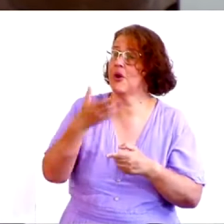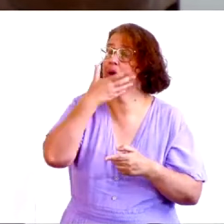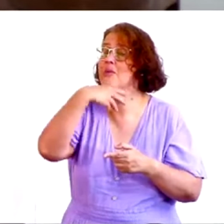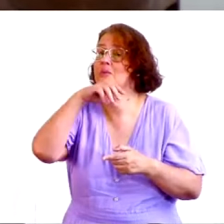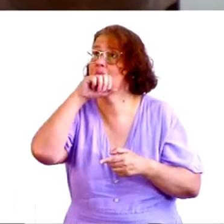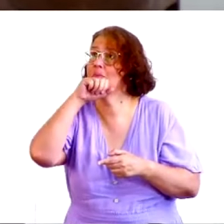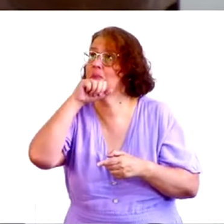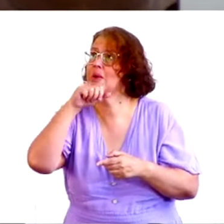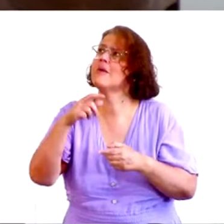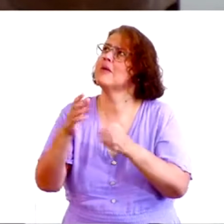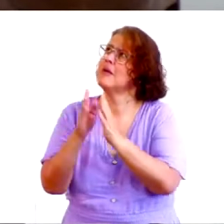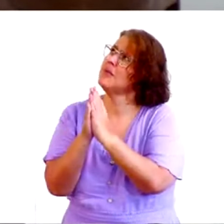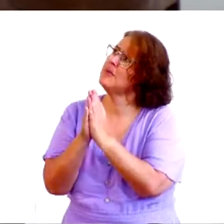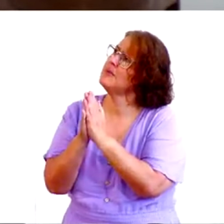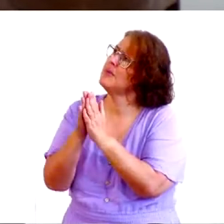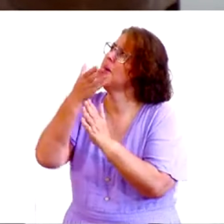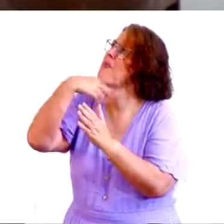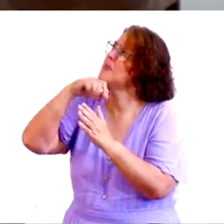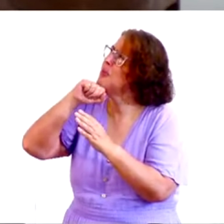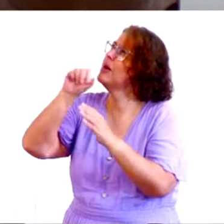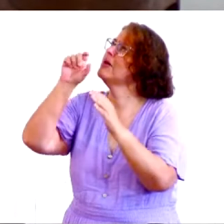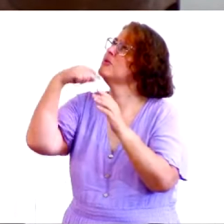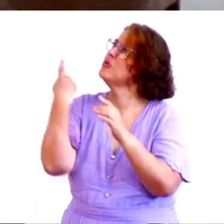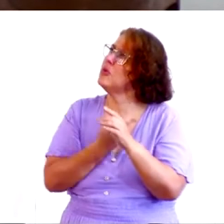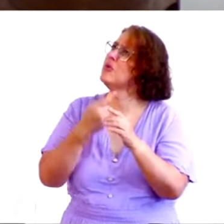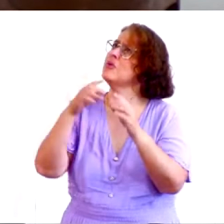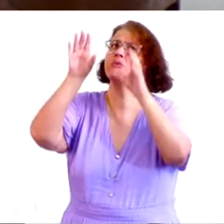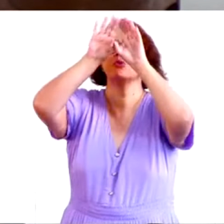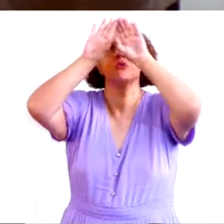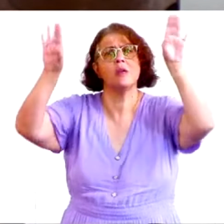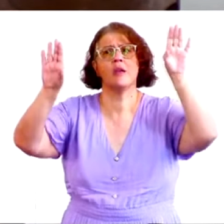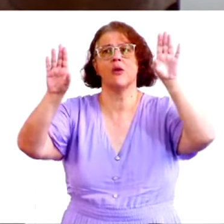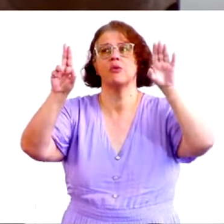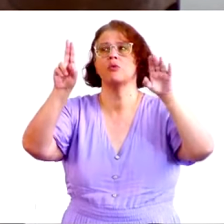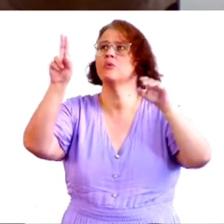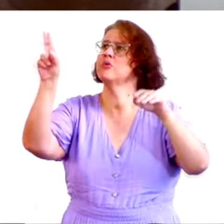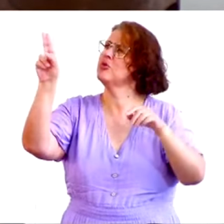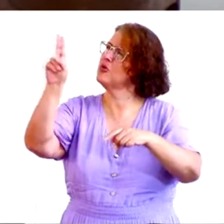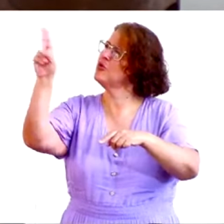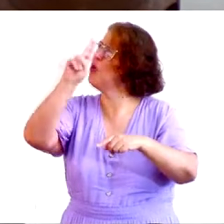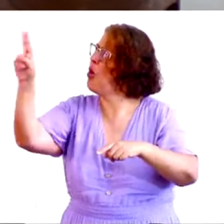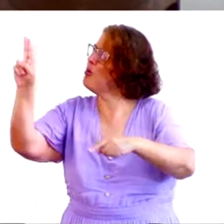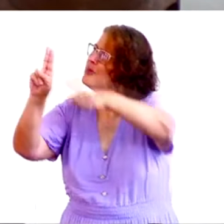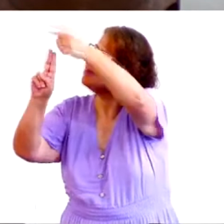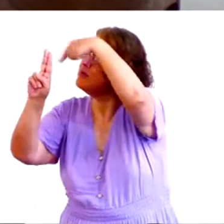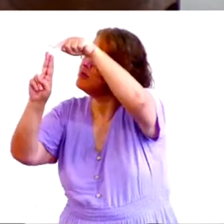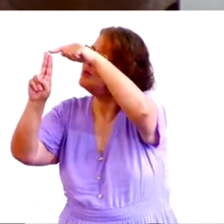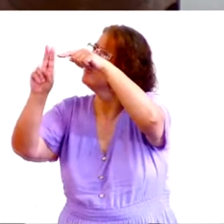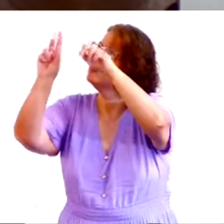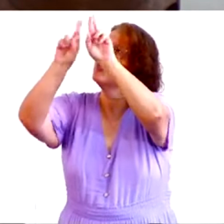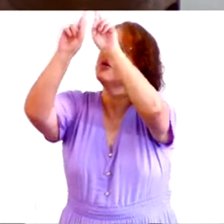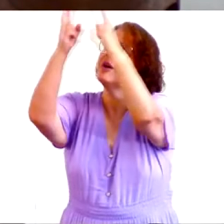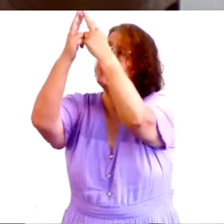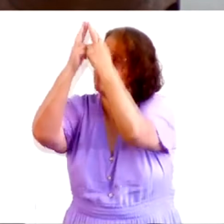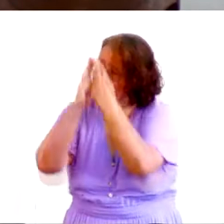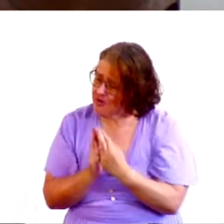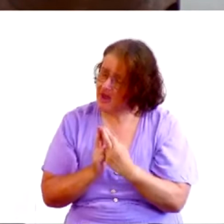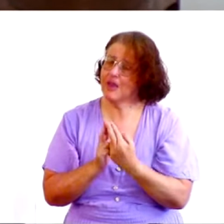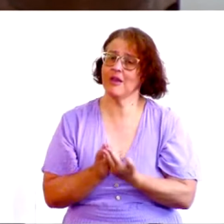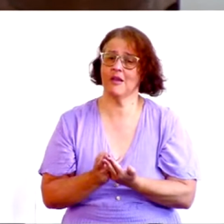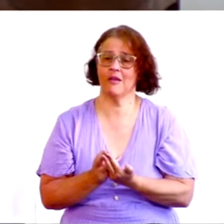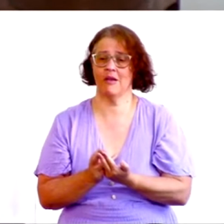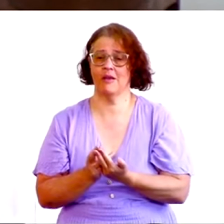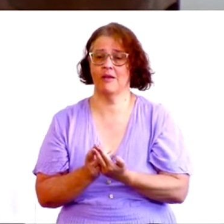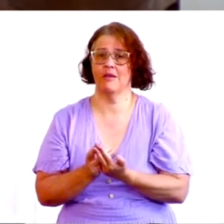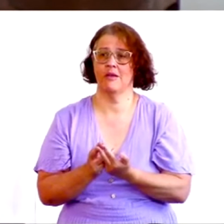que estais nos céus santificado seja o teu nome venha o teu reino ou seja o